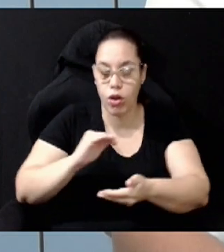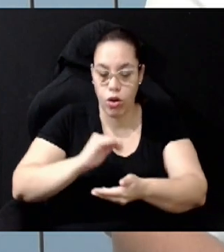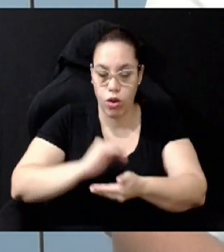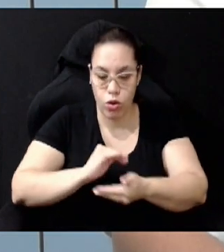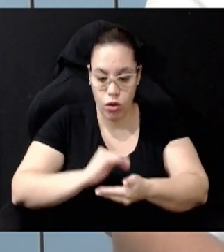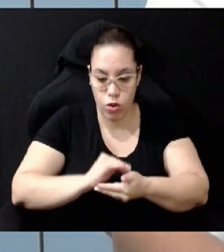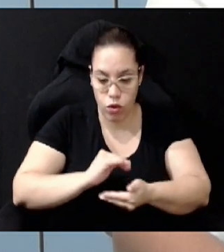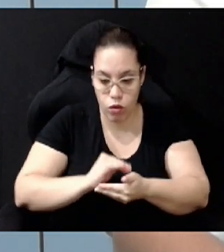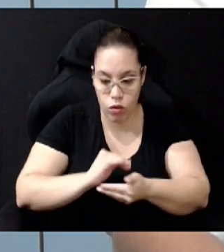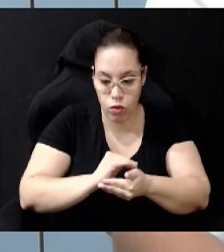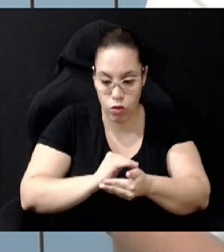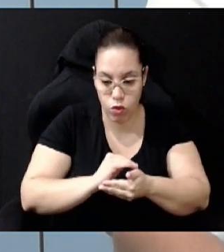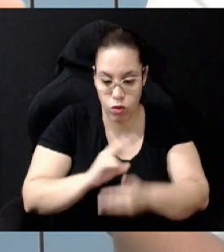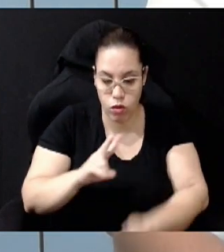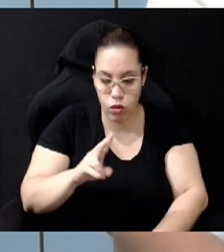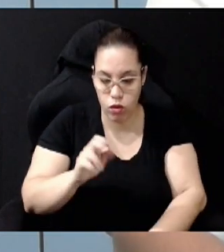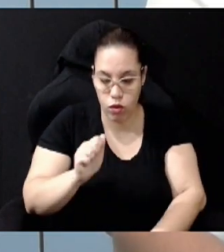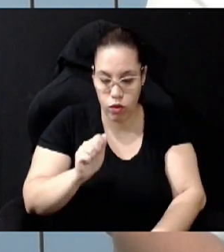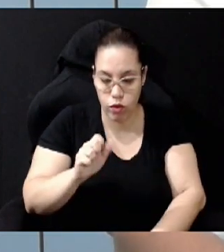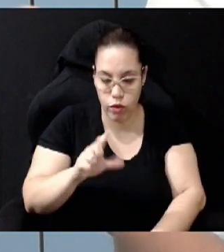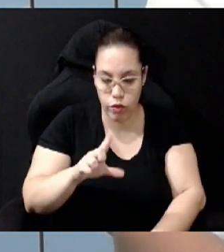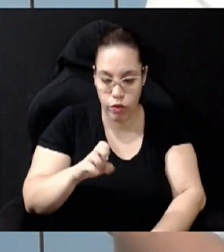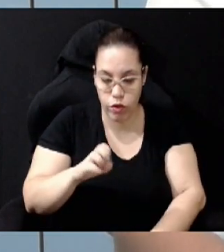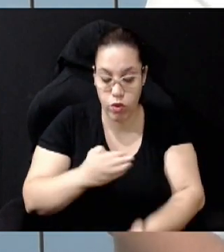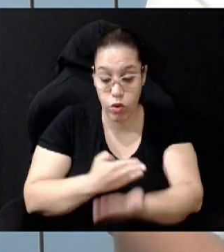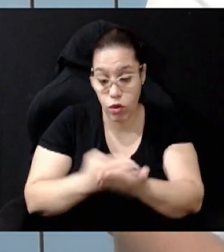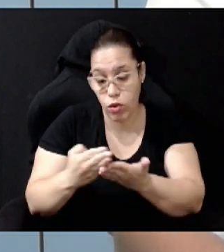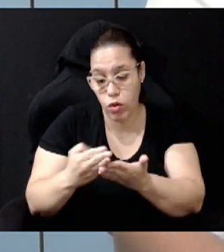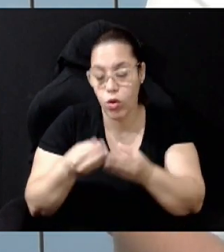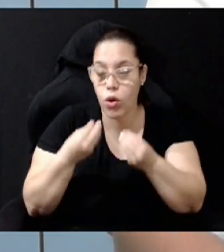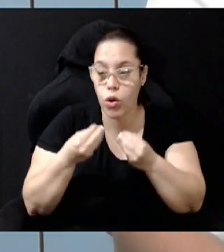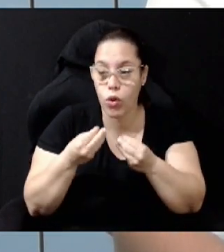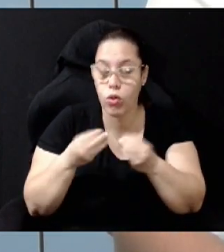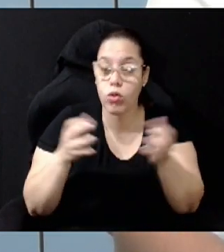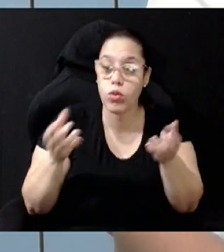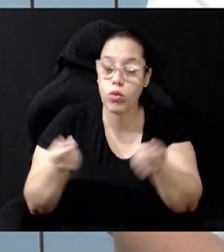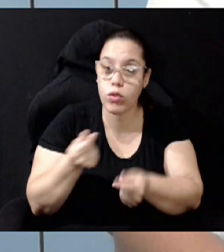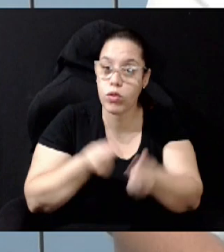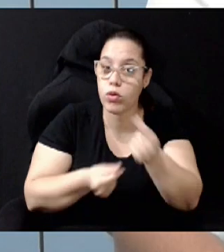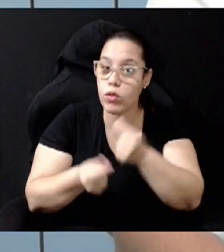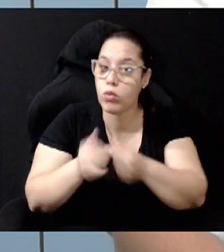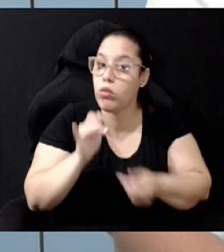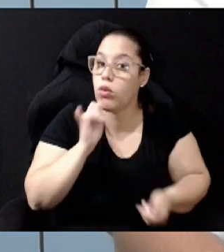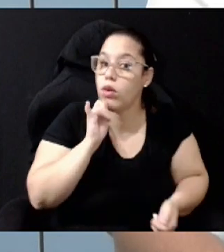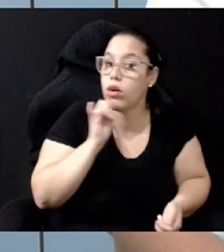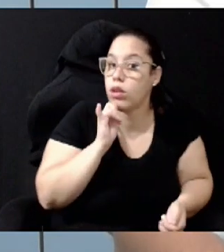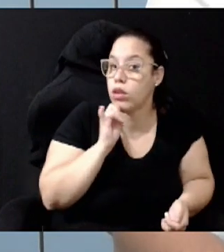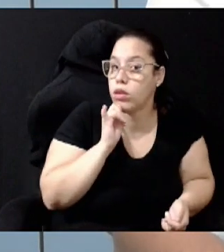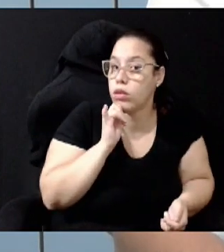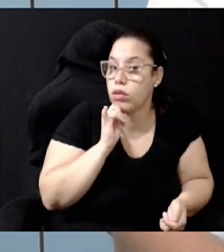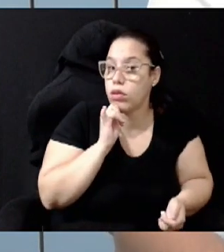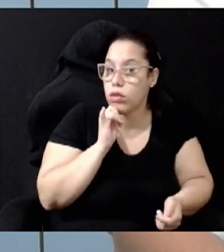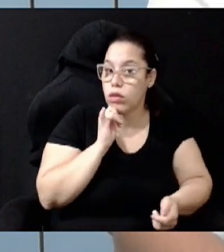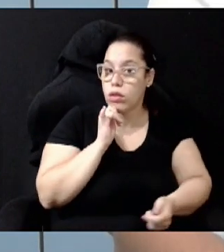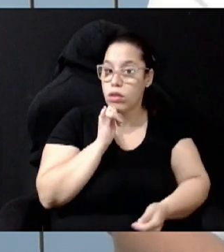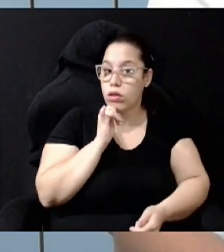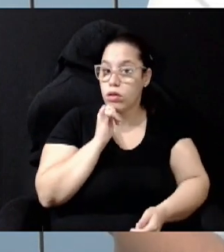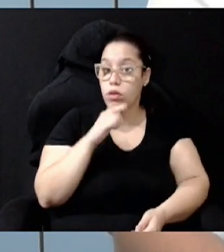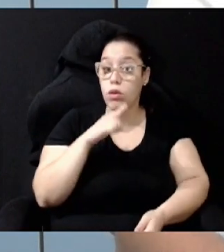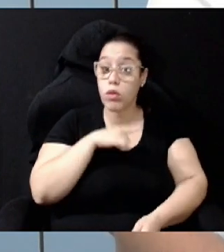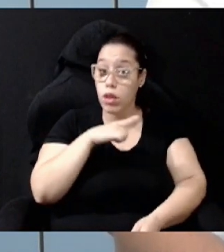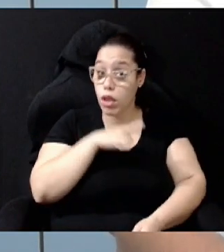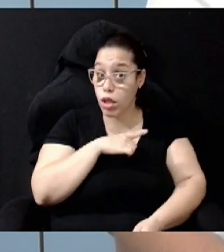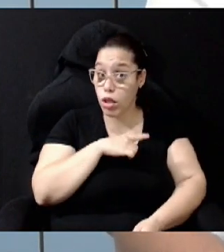ela pode ter outras iniciativas como os incentivos, por exemplo, né? Para que as pessoas tenham um jardim